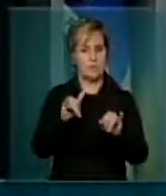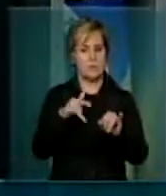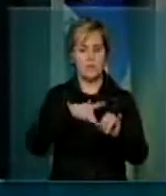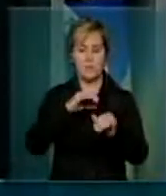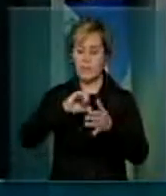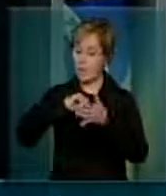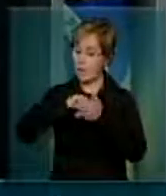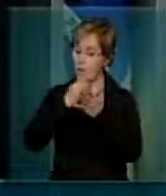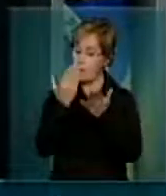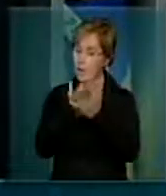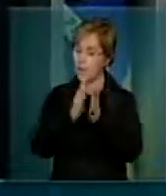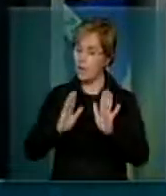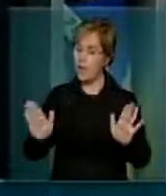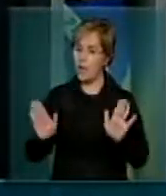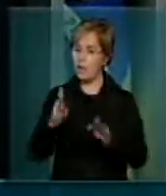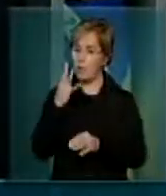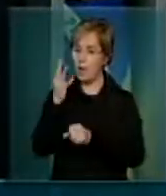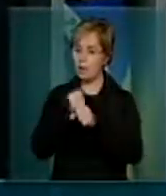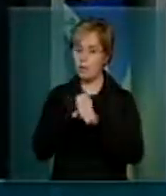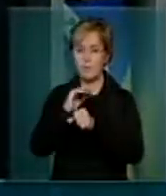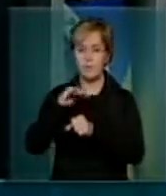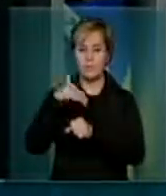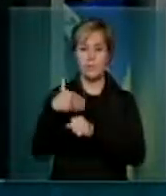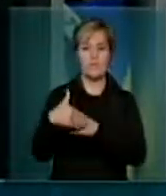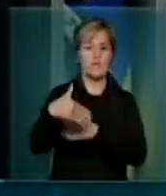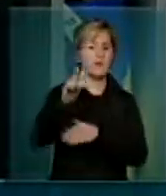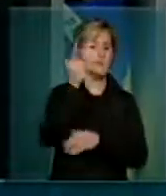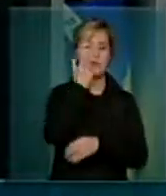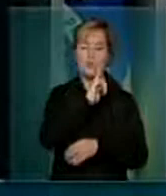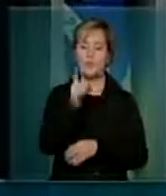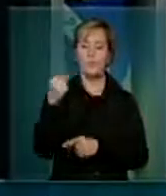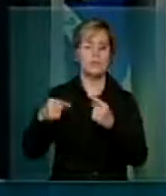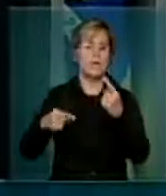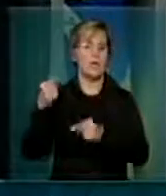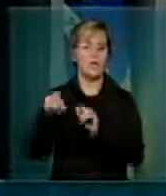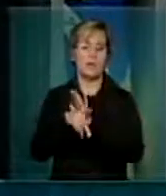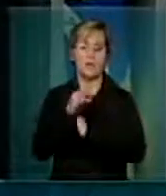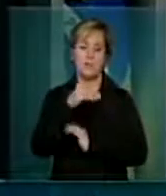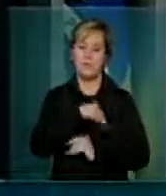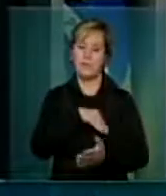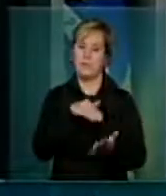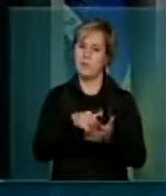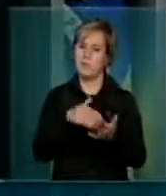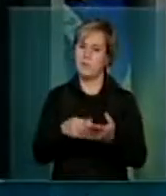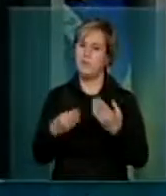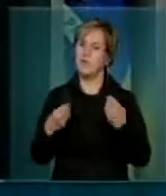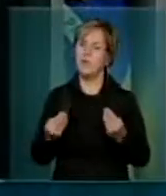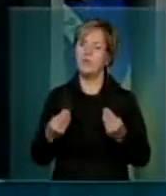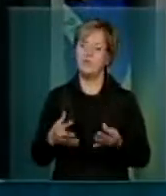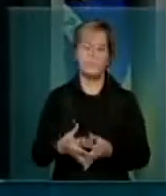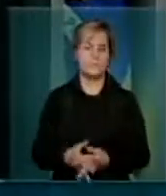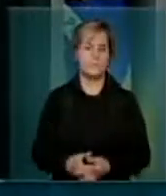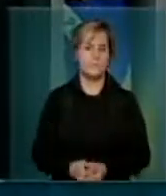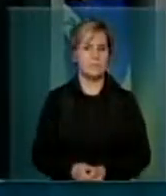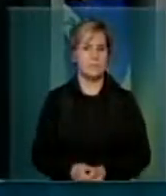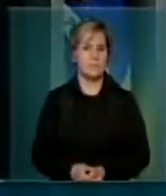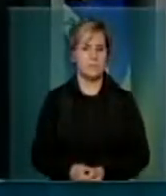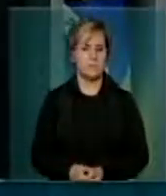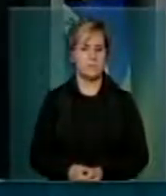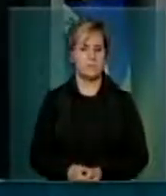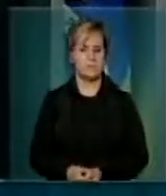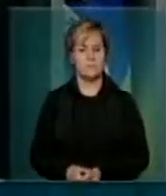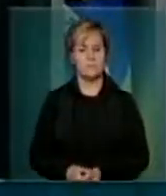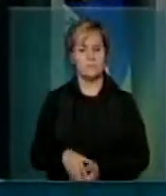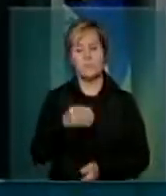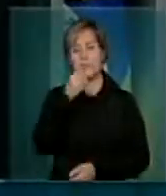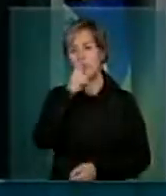a questão pelos próximos 4 anos, aliás. Não tem mais discussão sobre o mínimo, sobre política de distribuição de renda e salário.